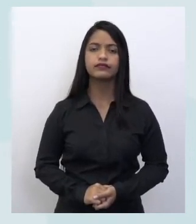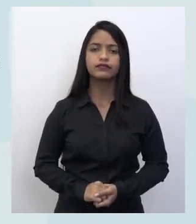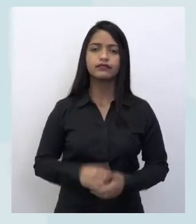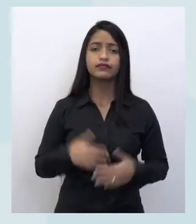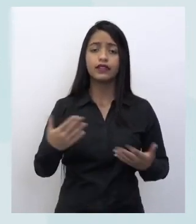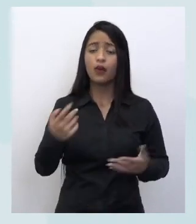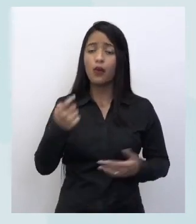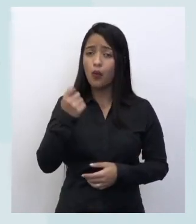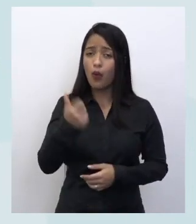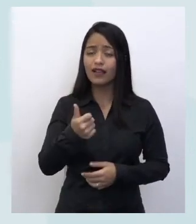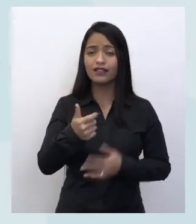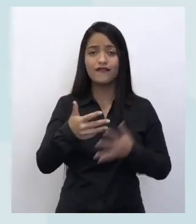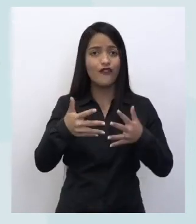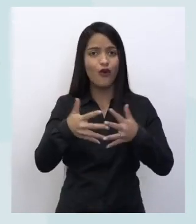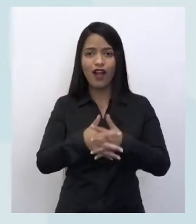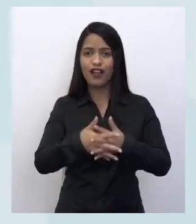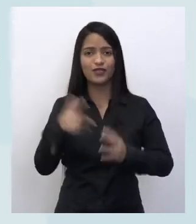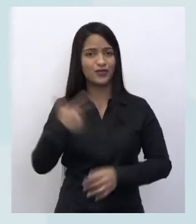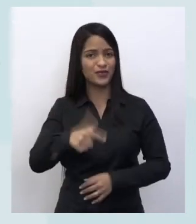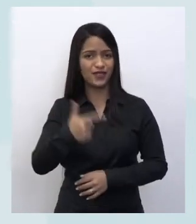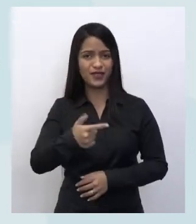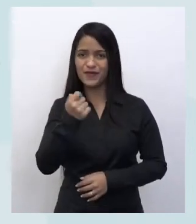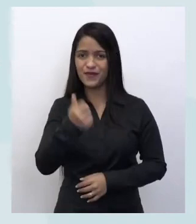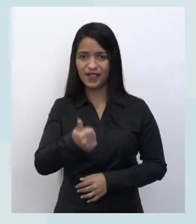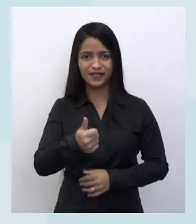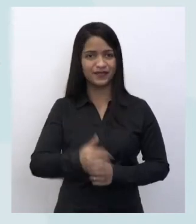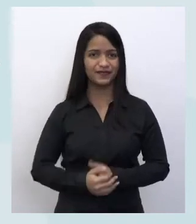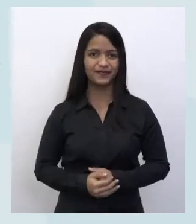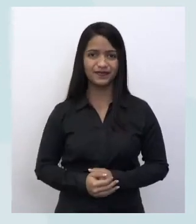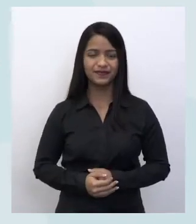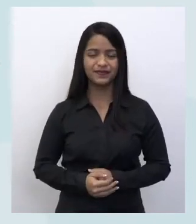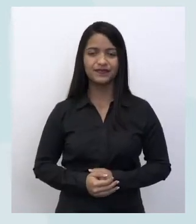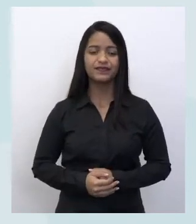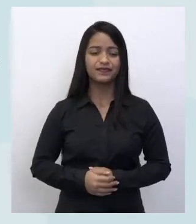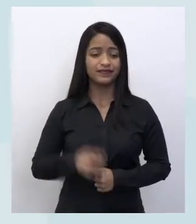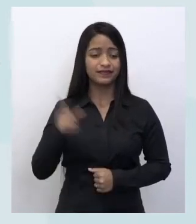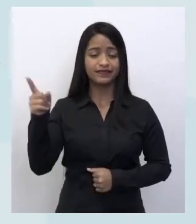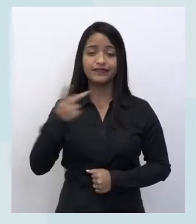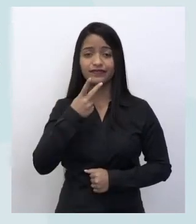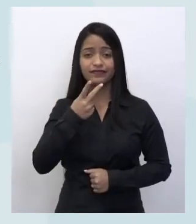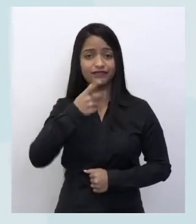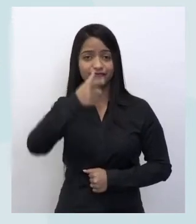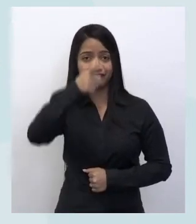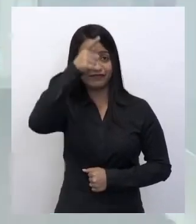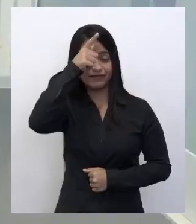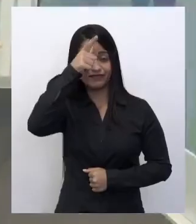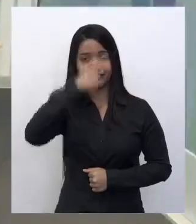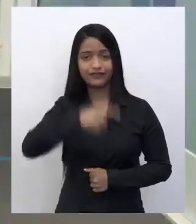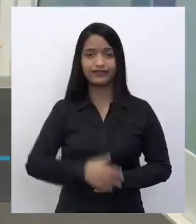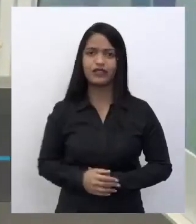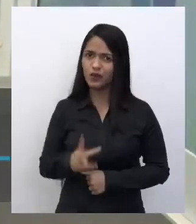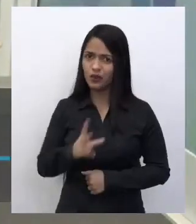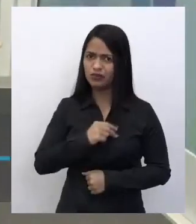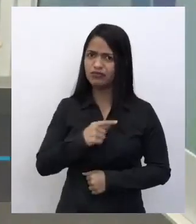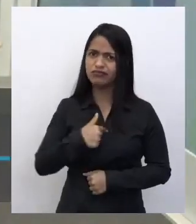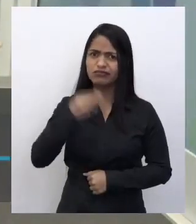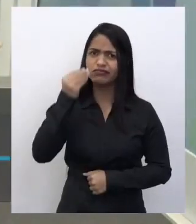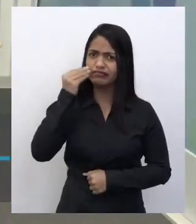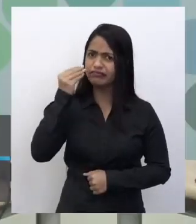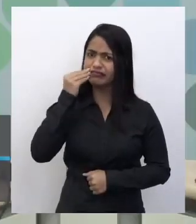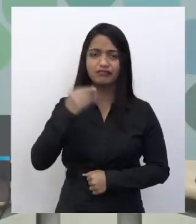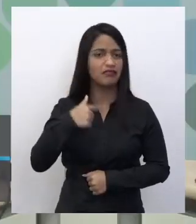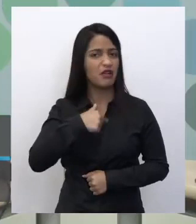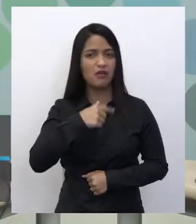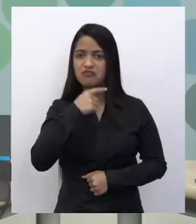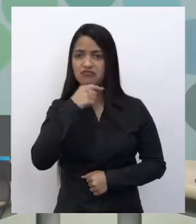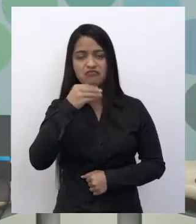vogais, ó. Angressemir ode ir verlustig. Nossa, gente, eu tô tentando aqui. Ainda tá tentando. Eu nem me